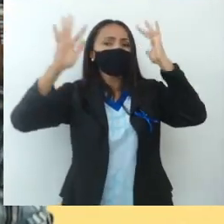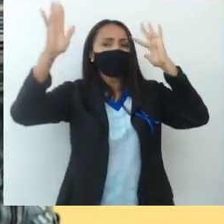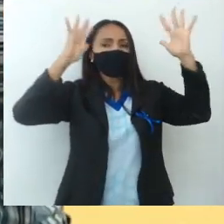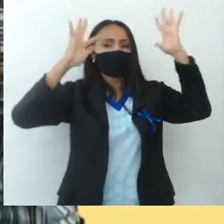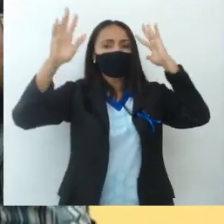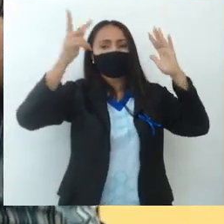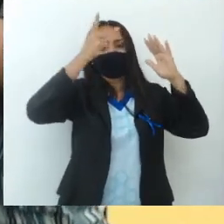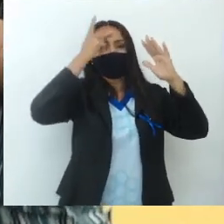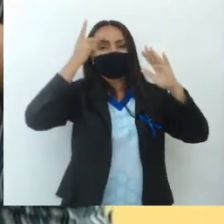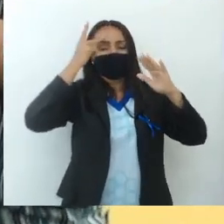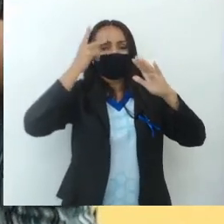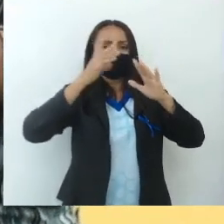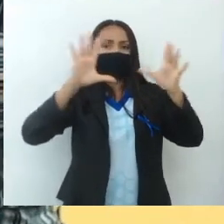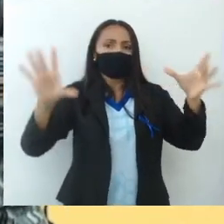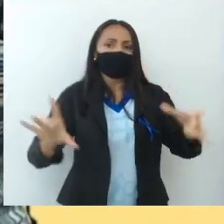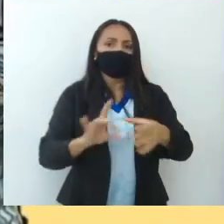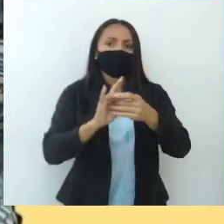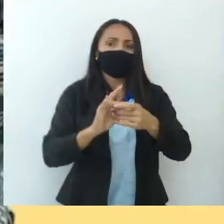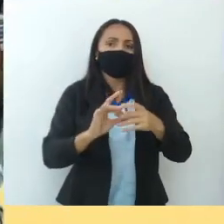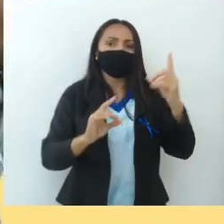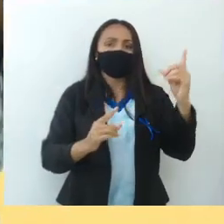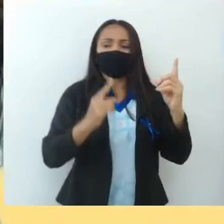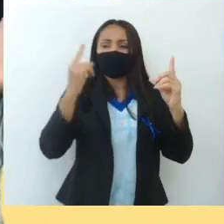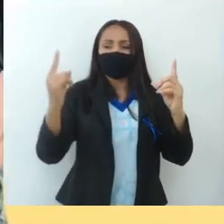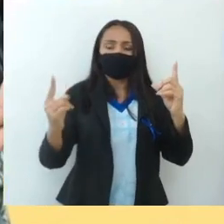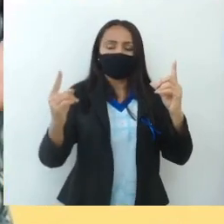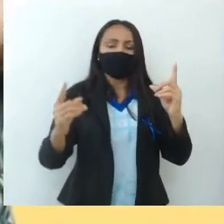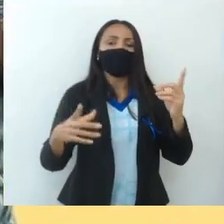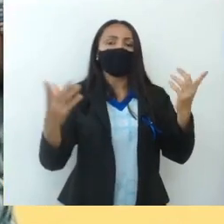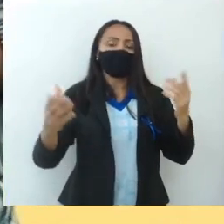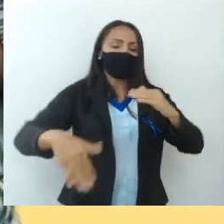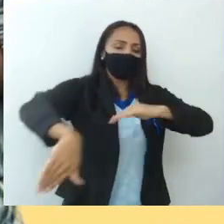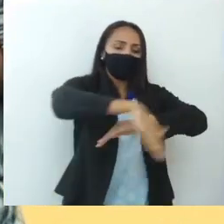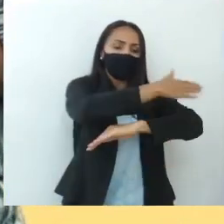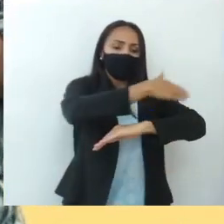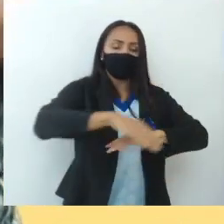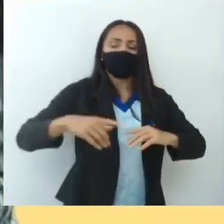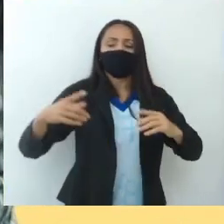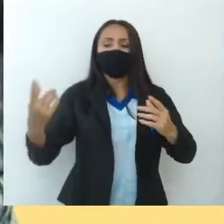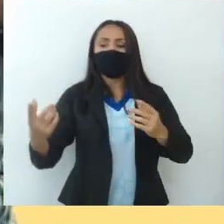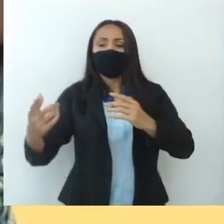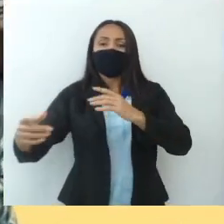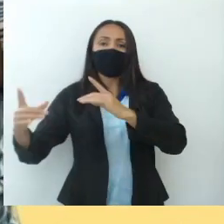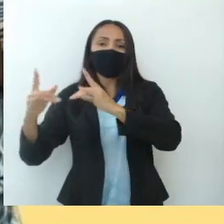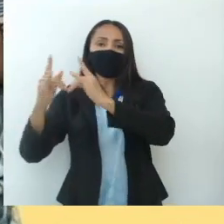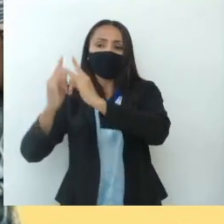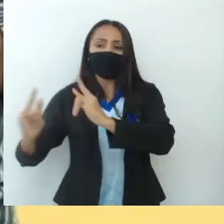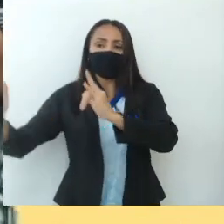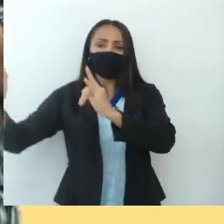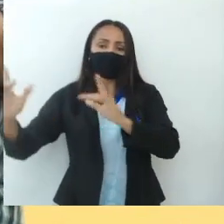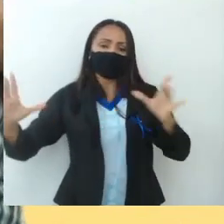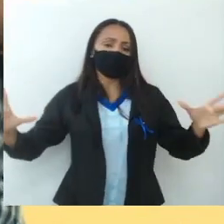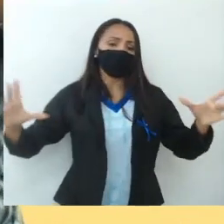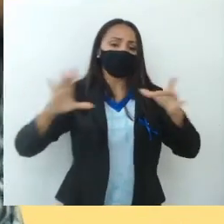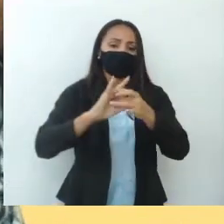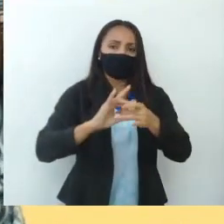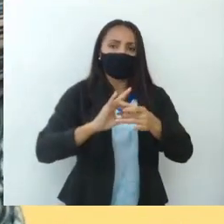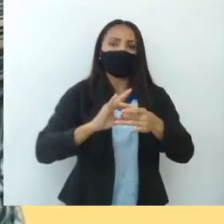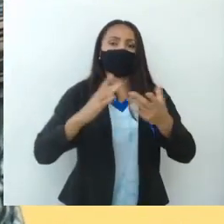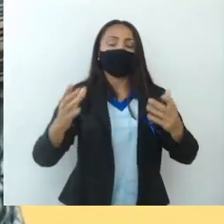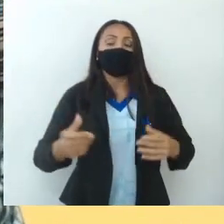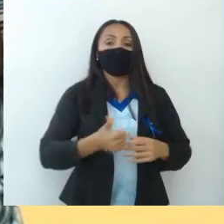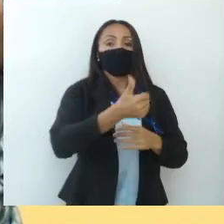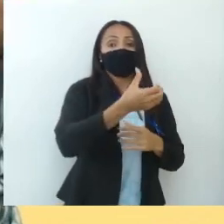coisa só. Rua Princesa Isabel, Ponte Princesa Isabel. E ficou em homenagem também. Essa ponte, se o espírito não me engano, ela é de